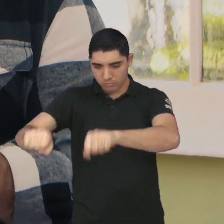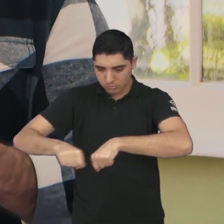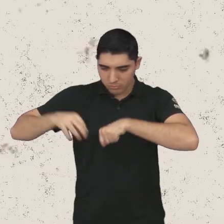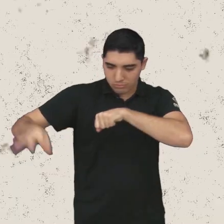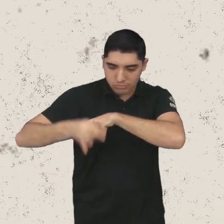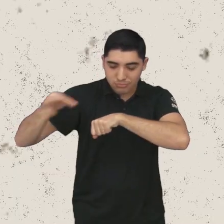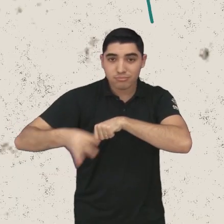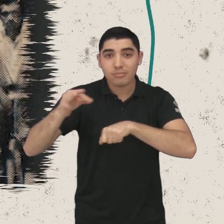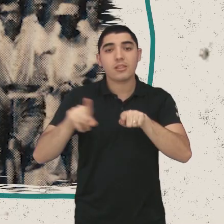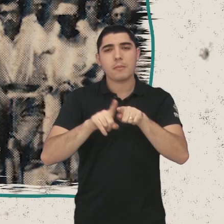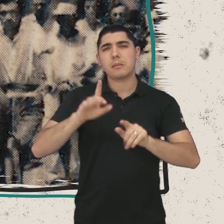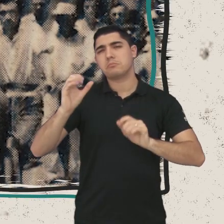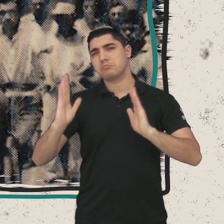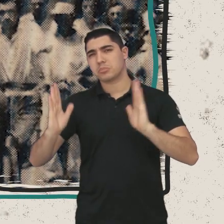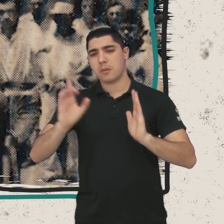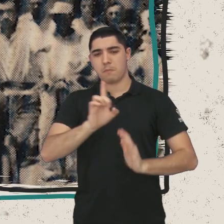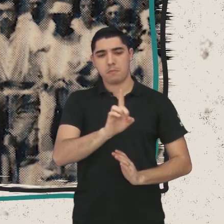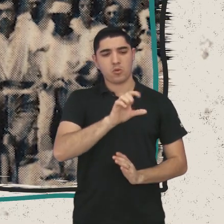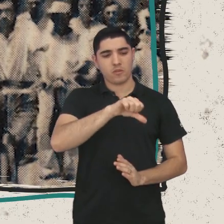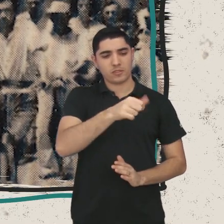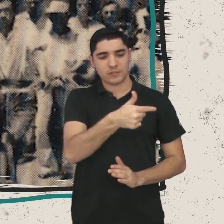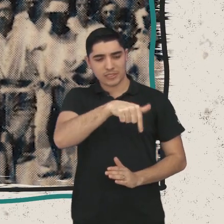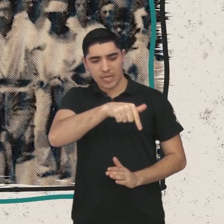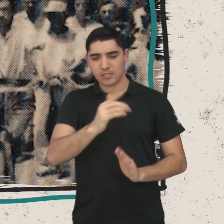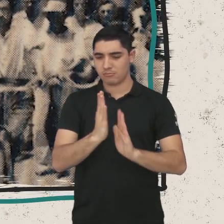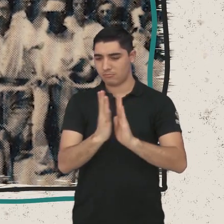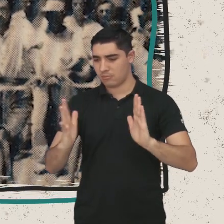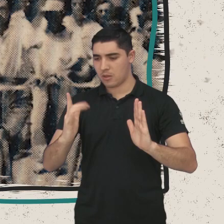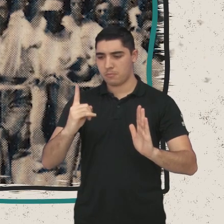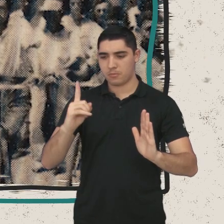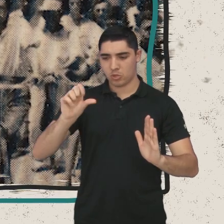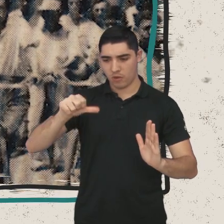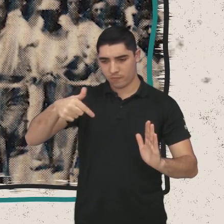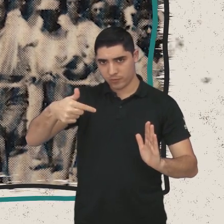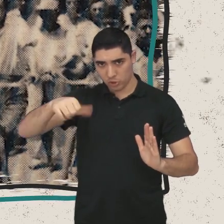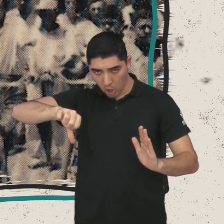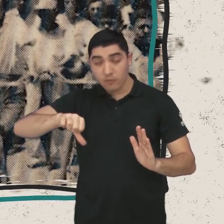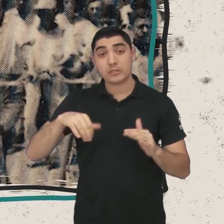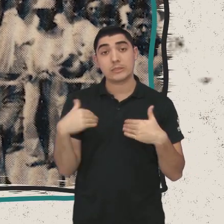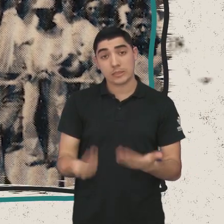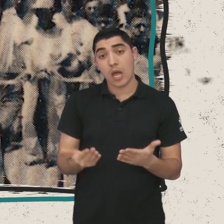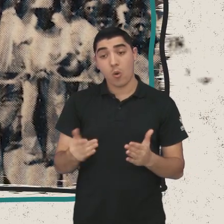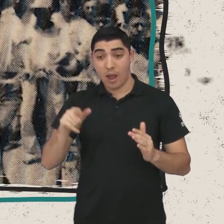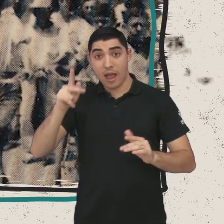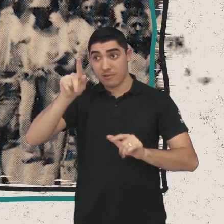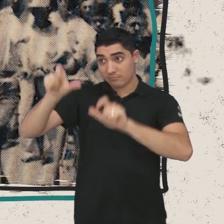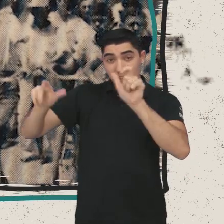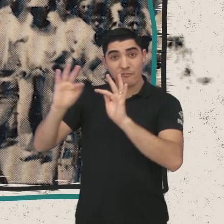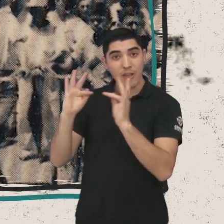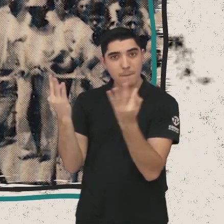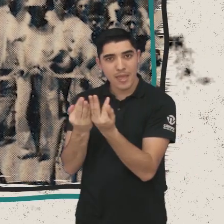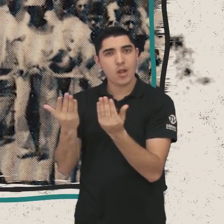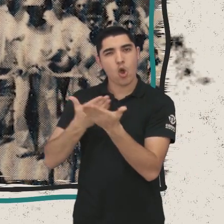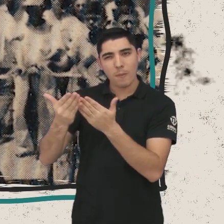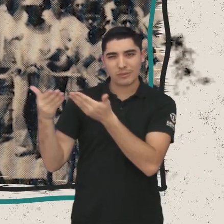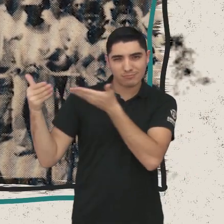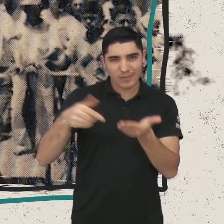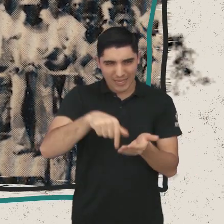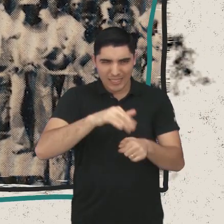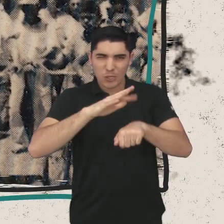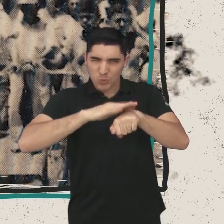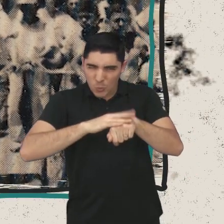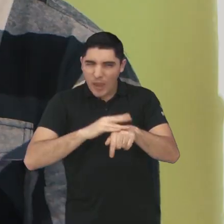a gente tem a fábrica de cerâmica Santa Luzia, na Zona Leste. Então a gente tem a própria tecelagem